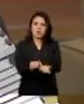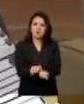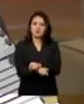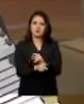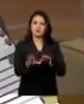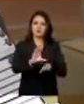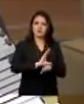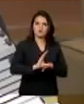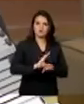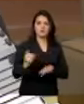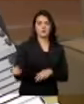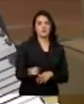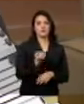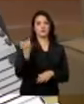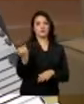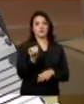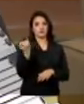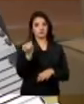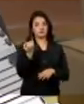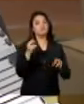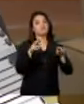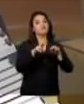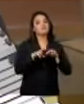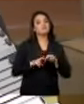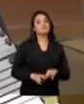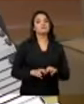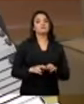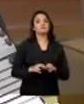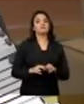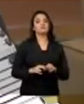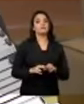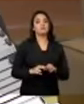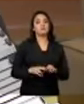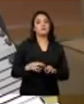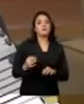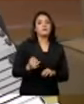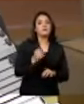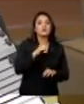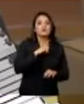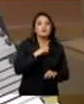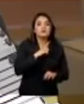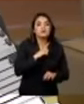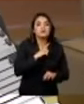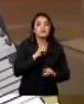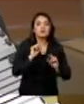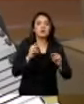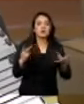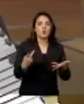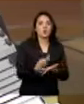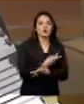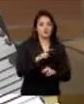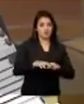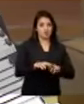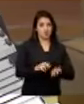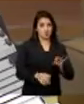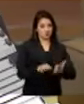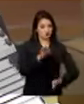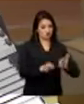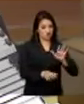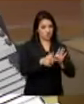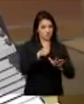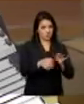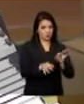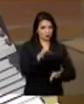relevante acerca da validade do preceito, ocorrida após o julgamento pelo plenário